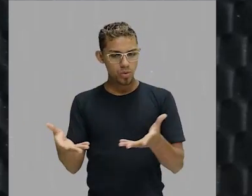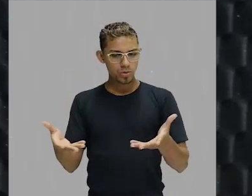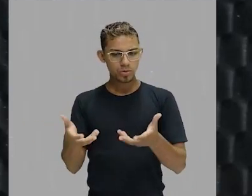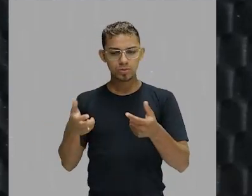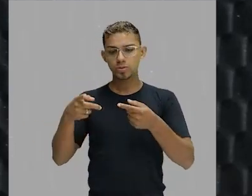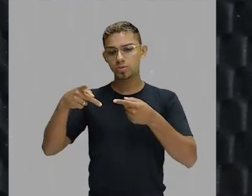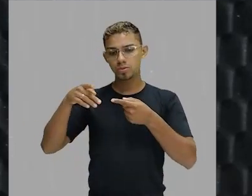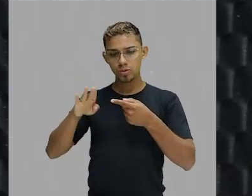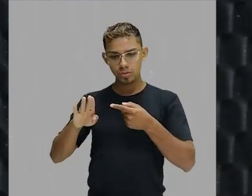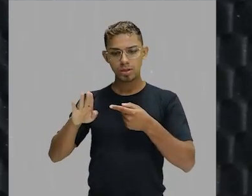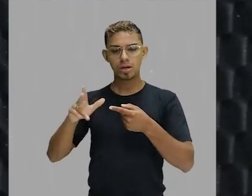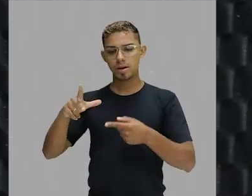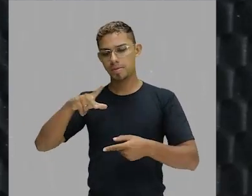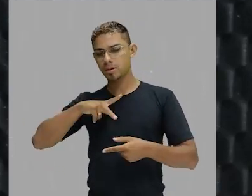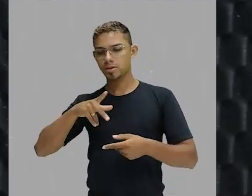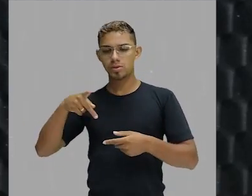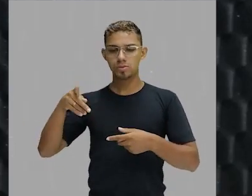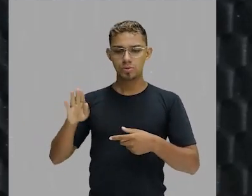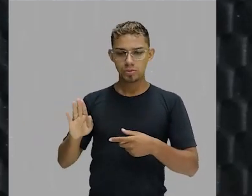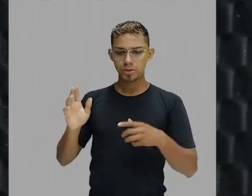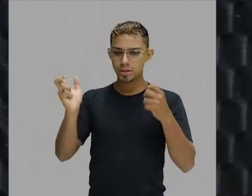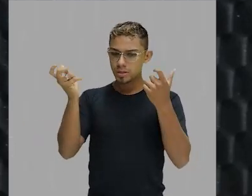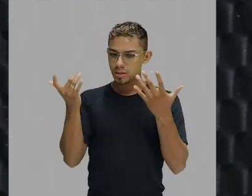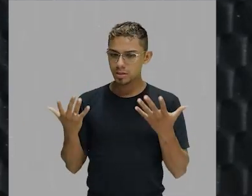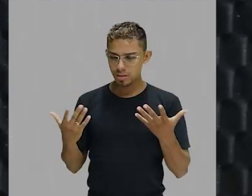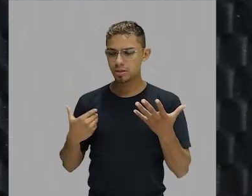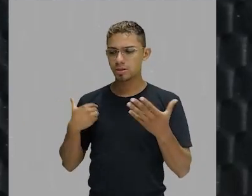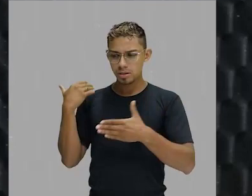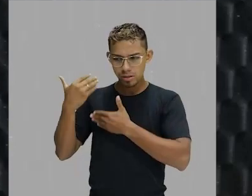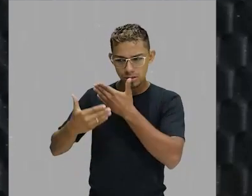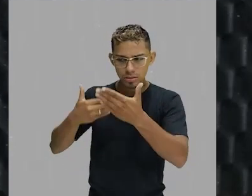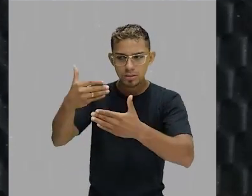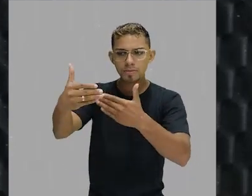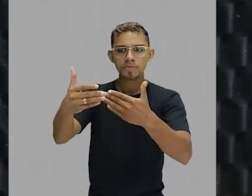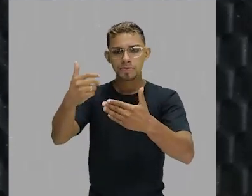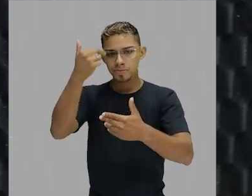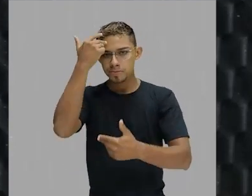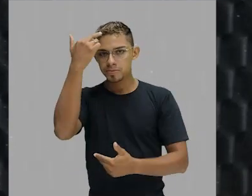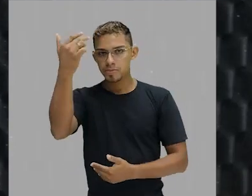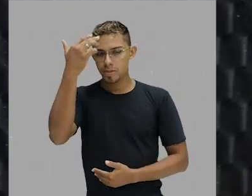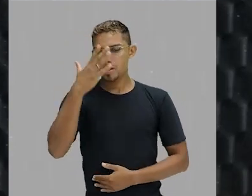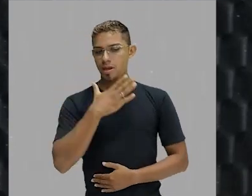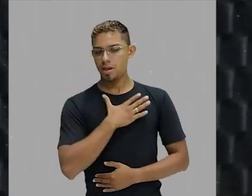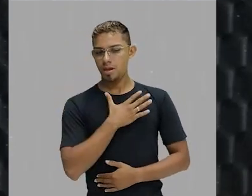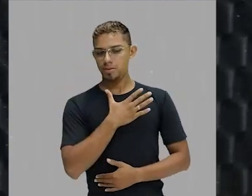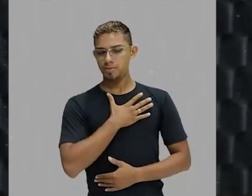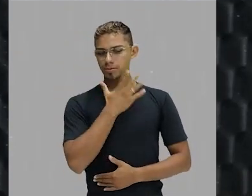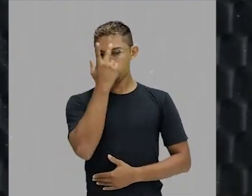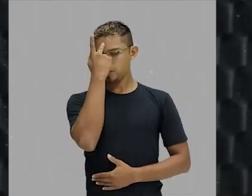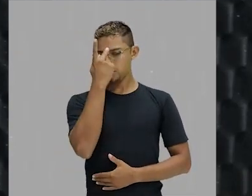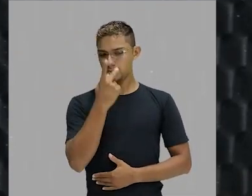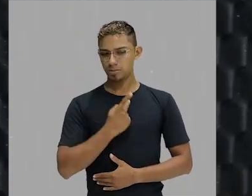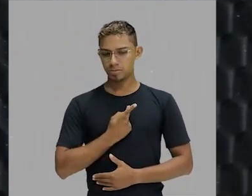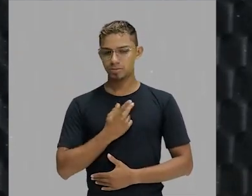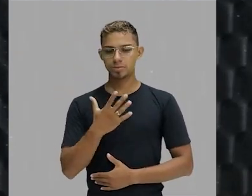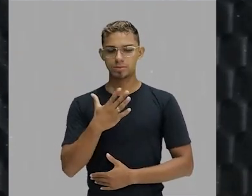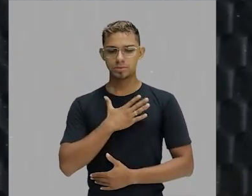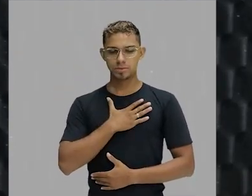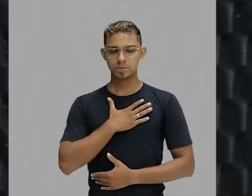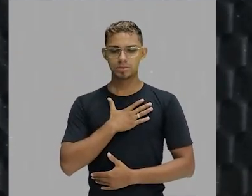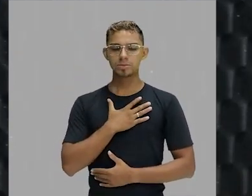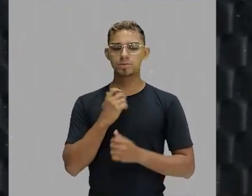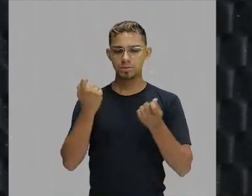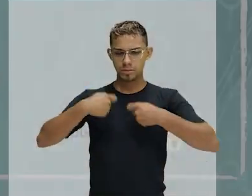pública no caso, perdão, eles fazem parte da minha história e são patrimônio também meu. Então eu tenho que preservar dessa mesma